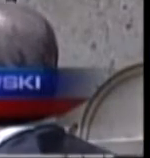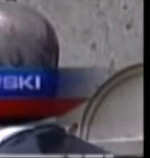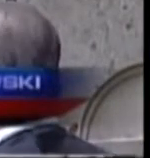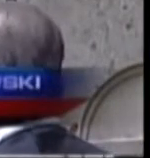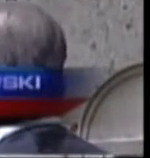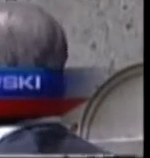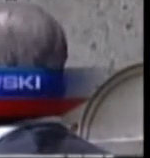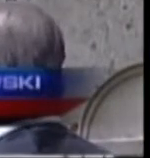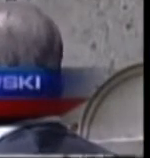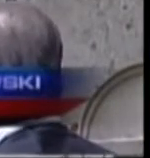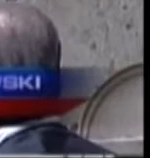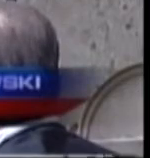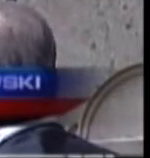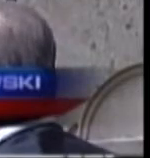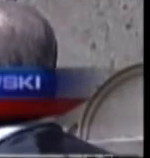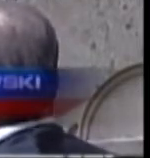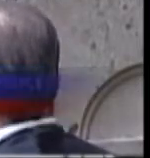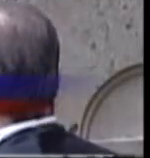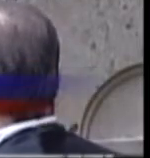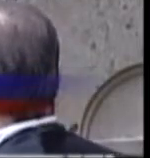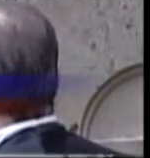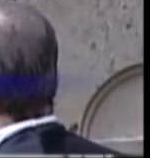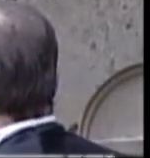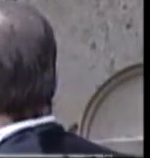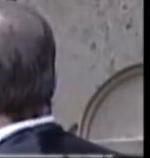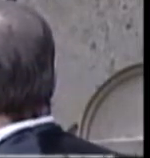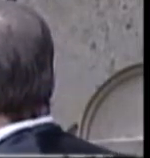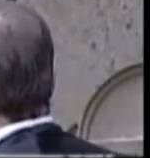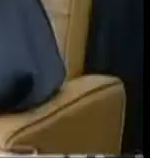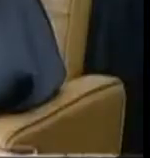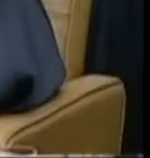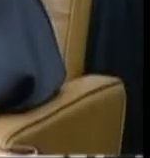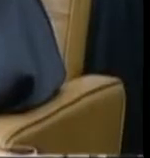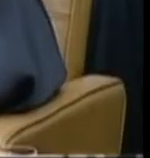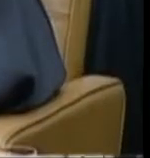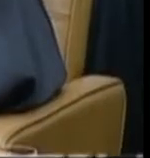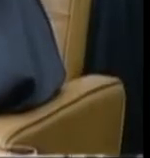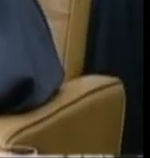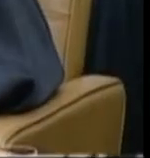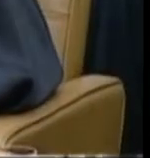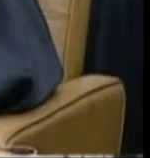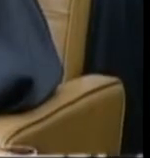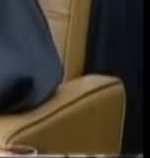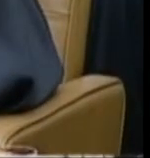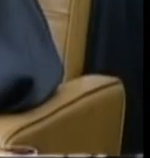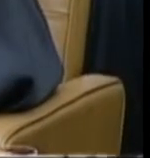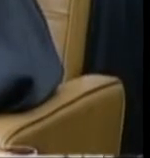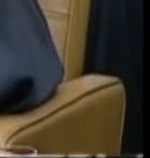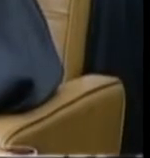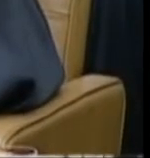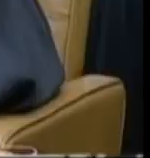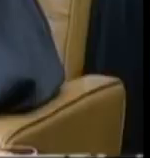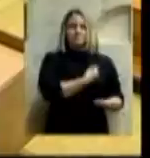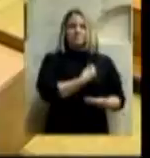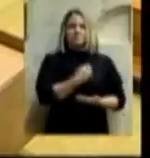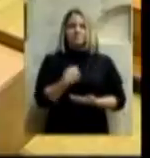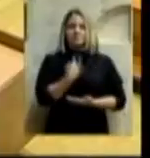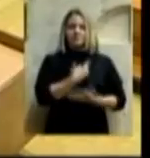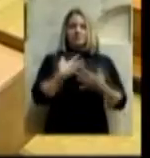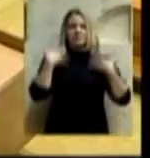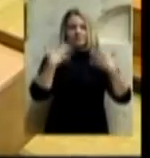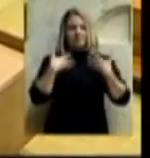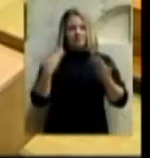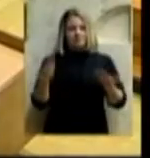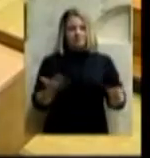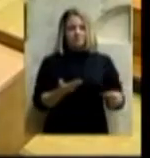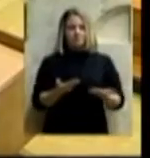em conformidade com a Constituição e as leis da República. O ministro Luiz Fux falou em nome dos ministros do